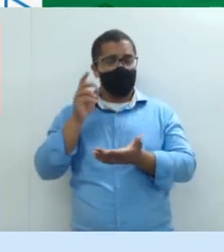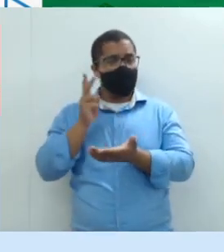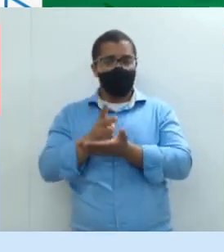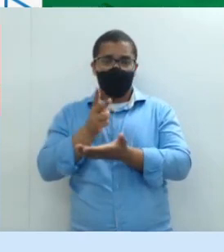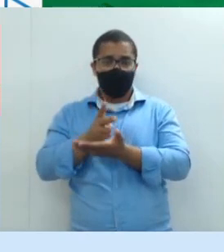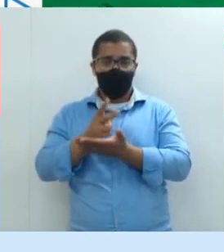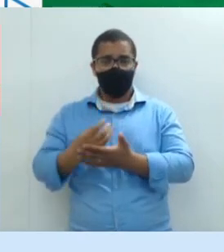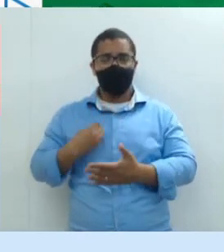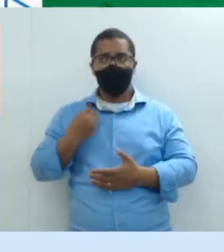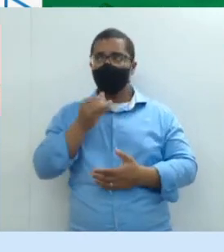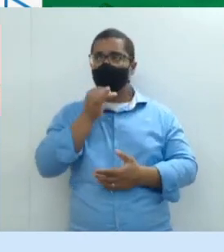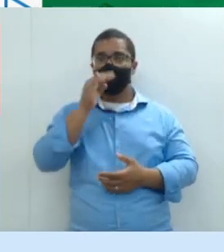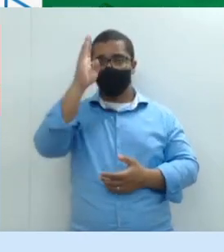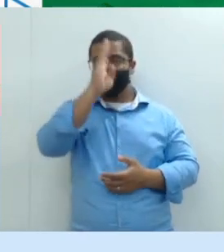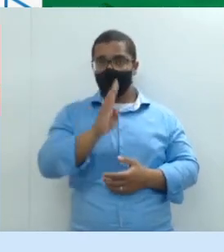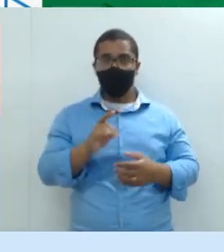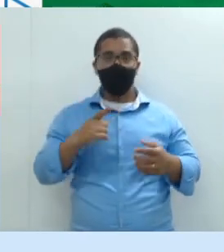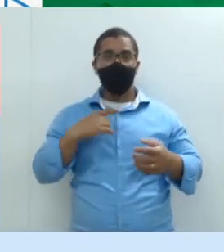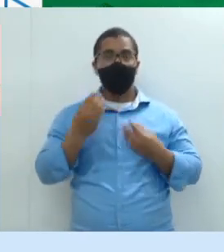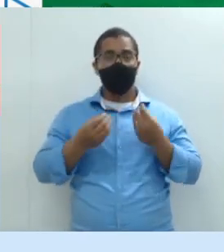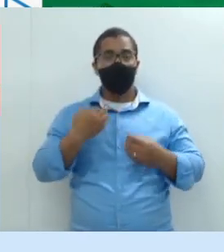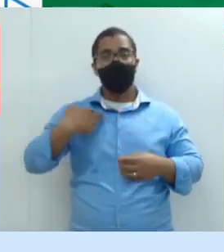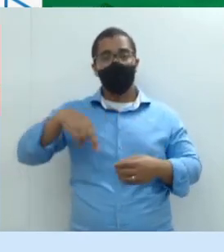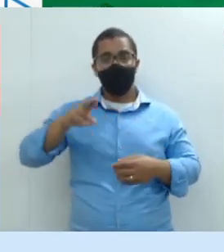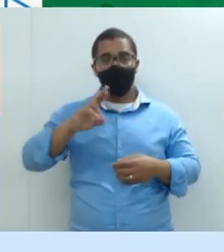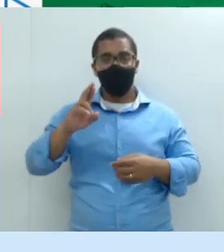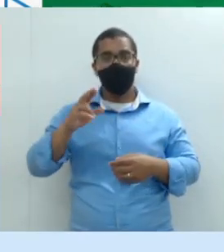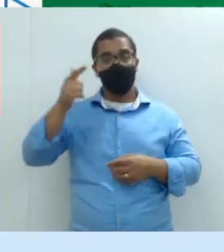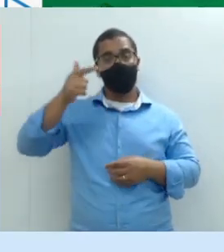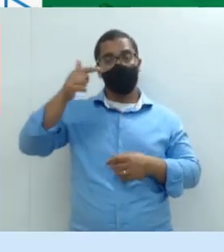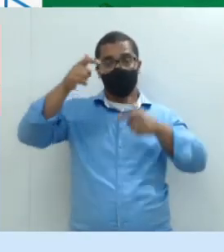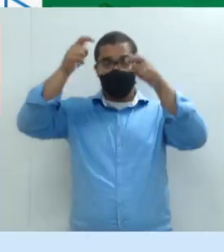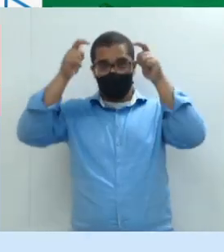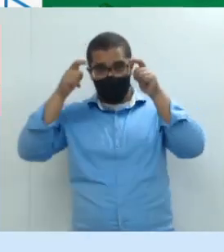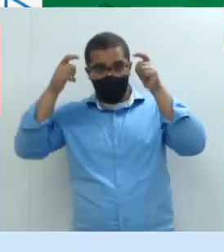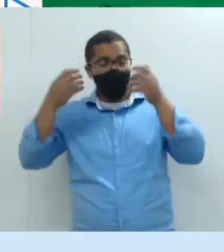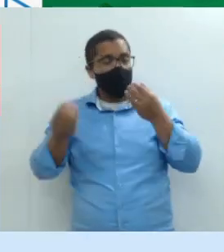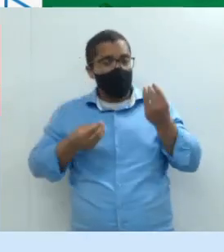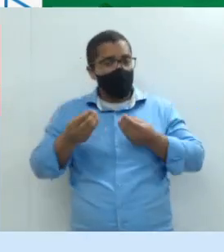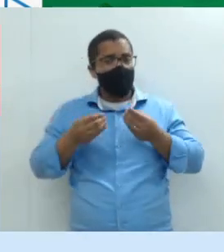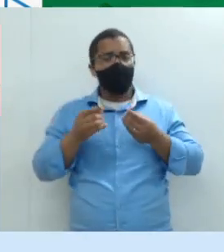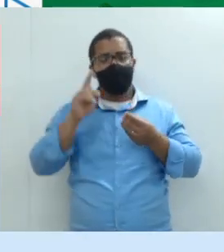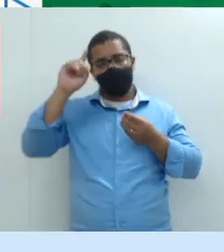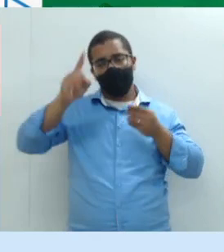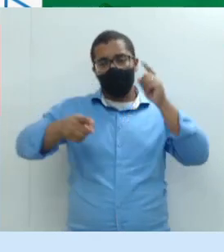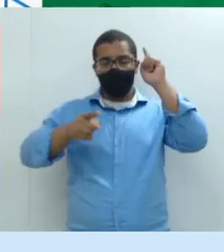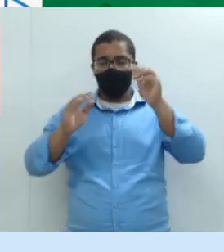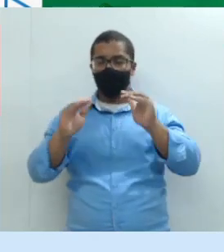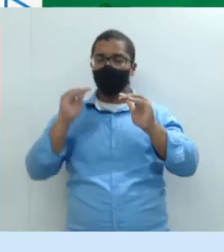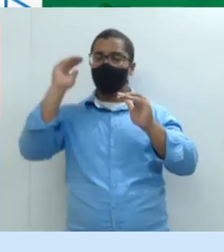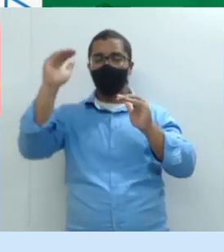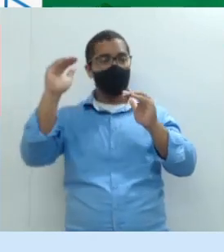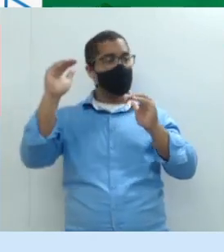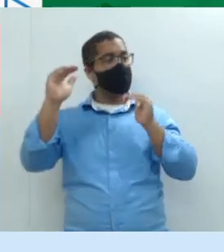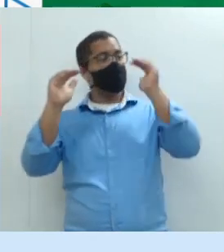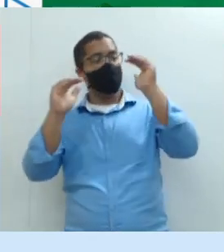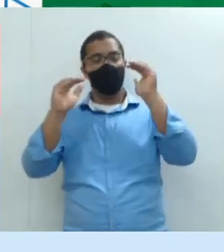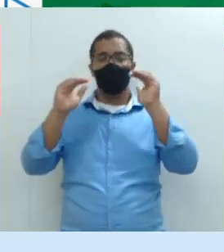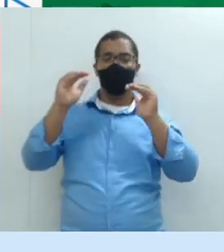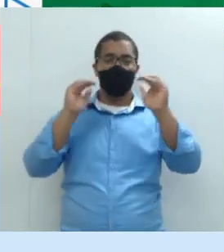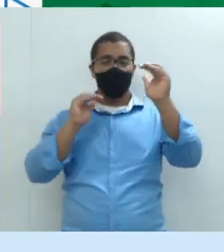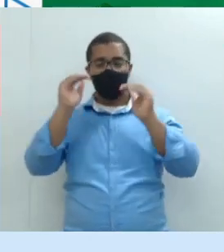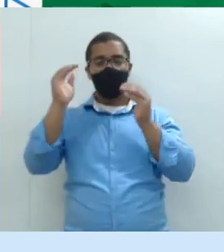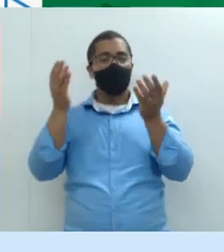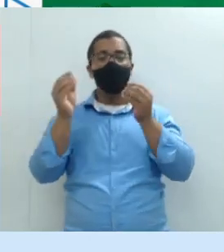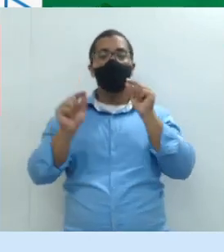outros assuntos como a questão religiosa no Segundo Reinado, né? Vale a pena você fazer. Quem é que manda mais? Do mesmo jeito que eu falei aqui na Europa, na